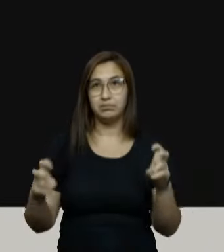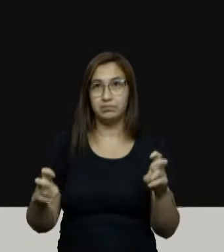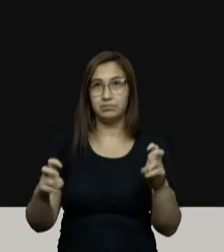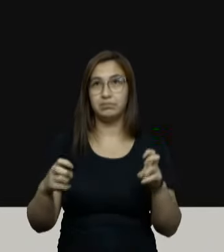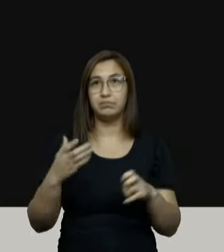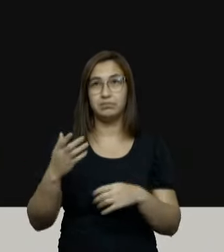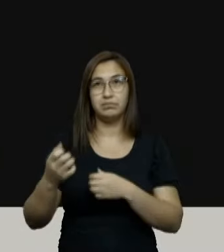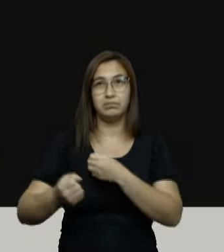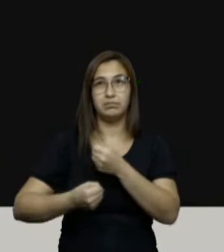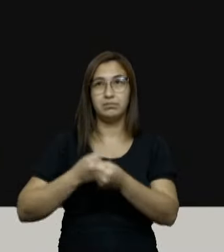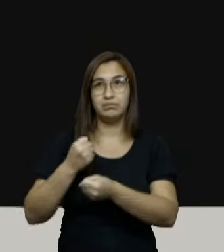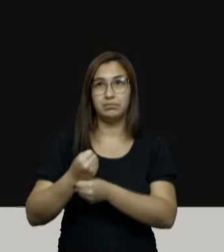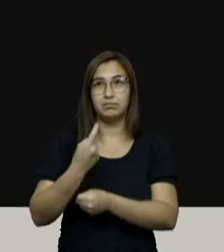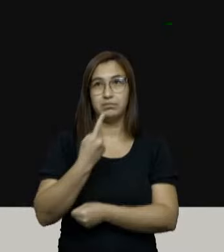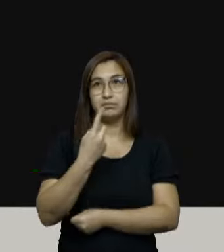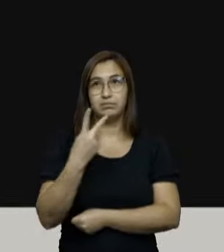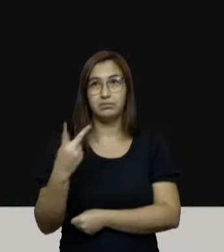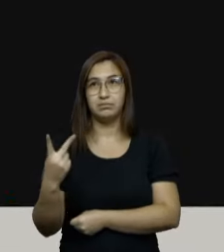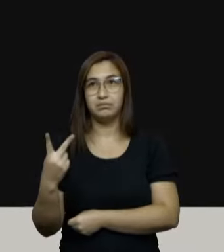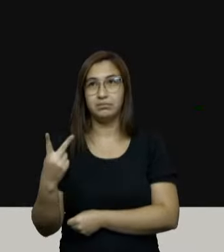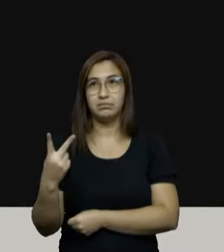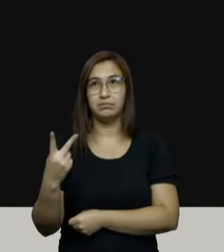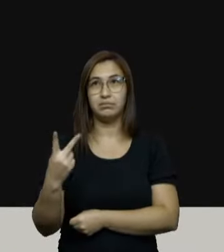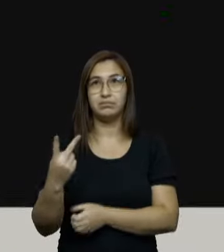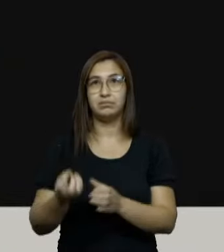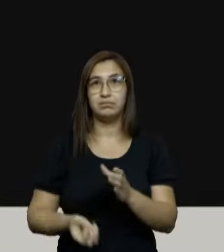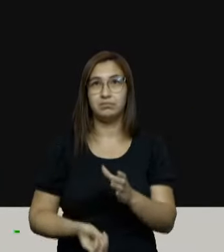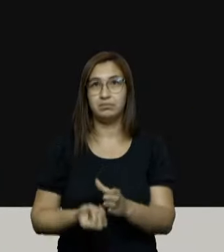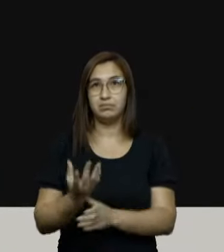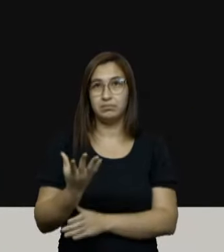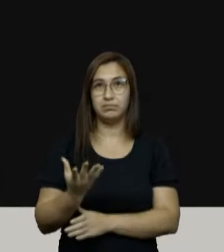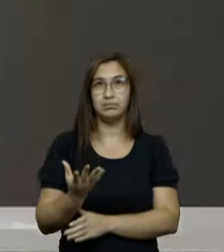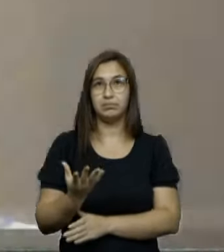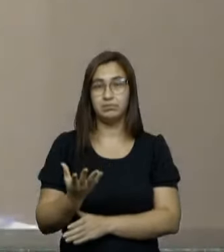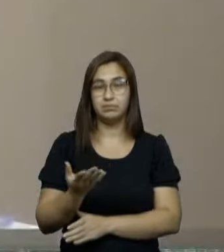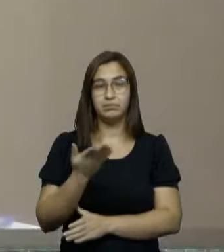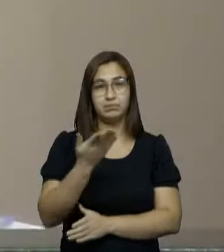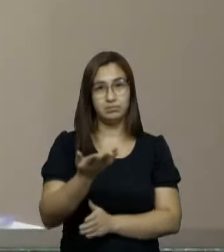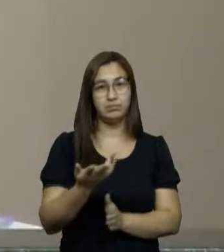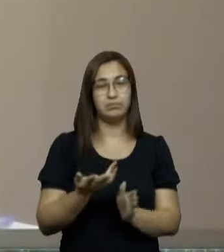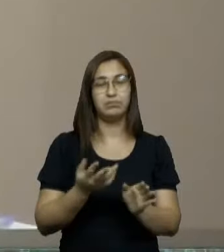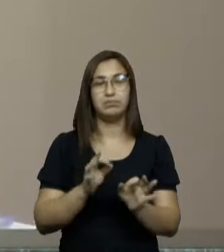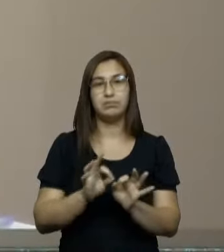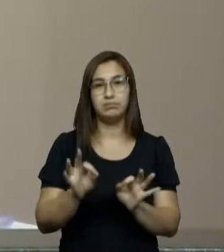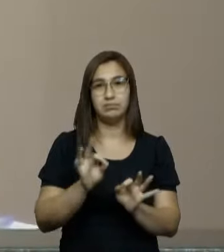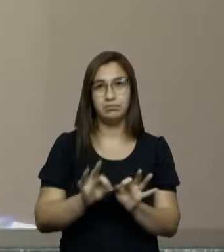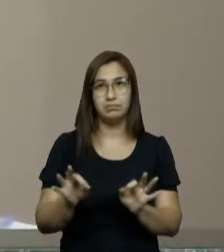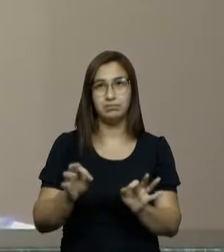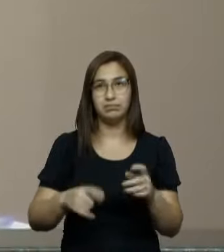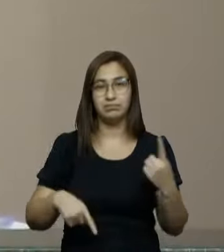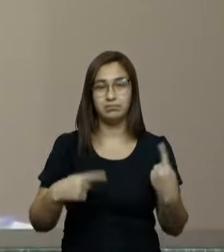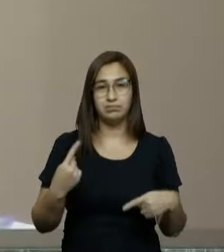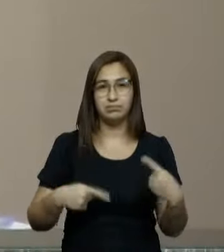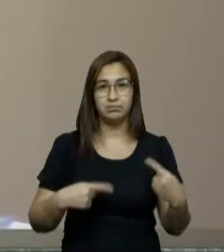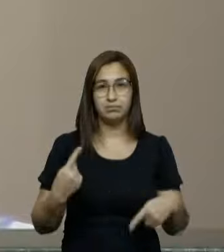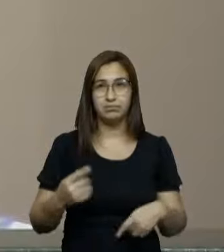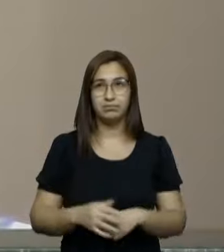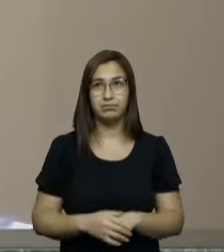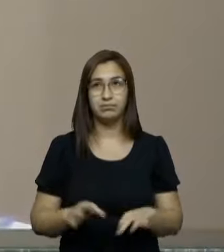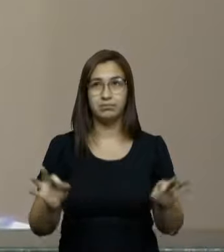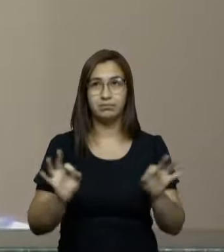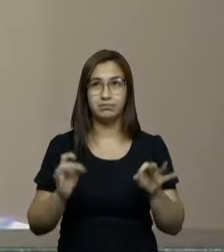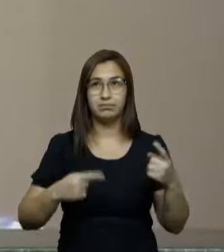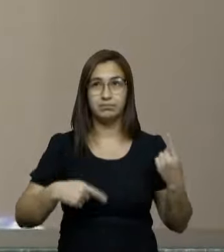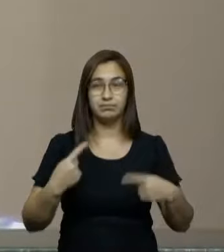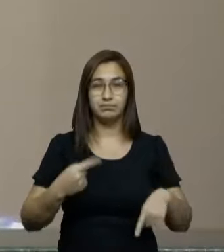pela passagem dos 12 anos de fundação da referida entidade. Em discussão, não havendo quem queira